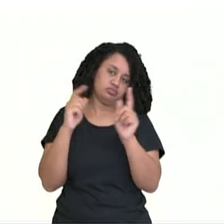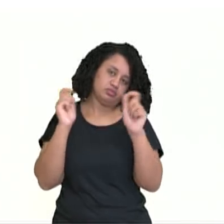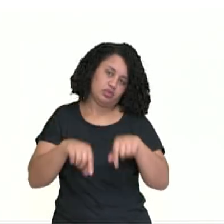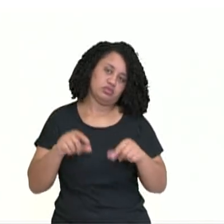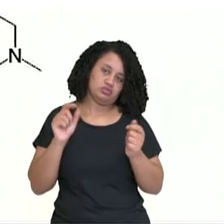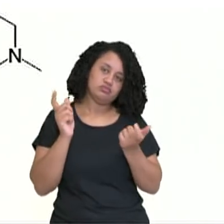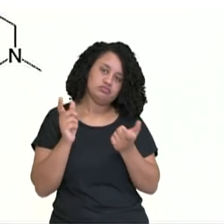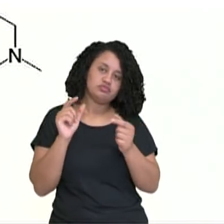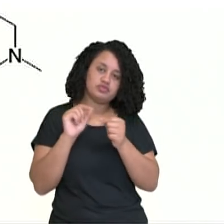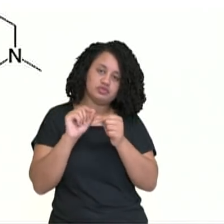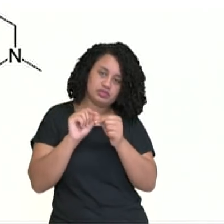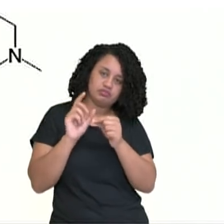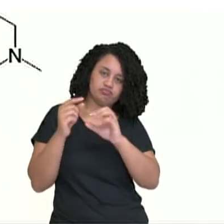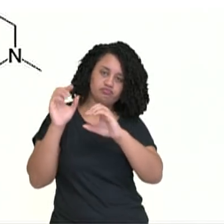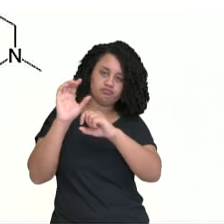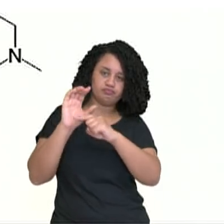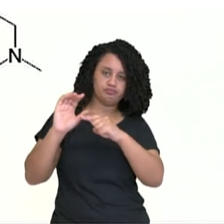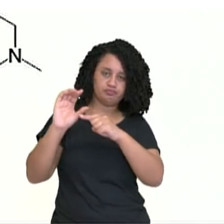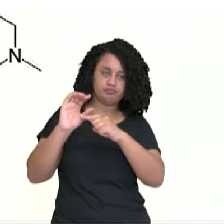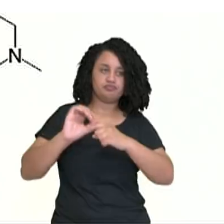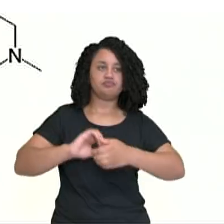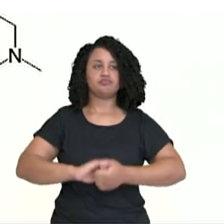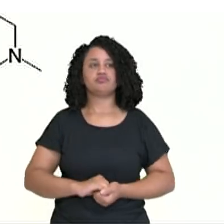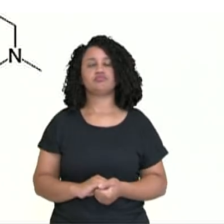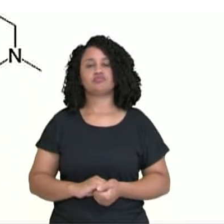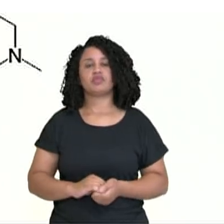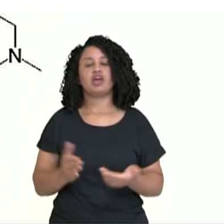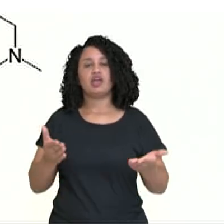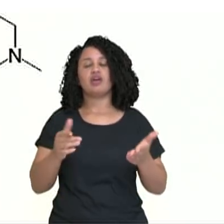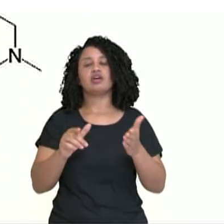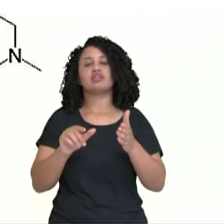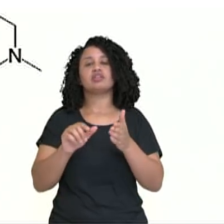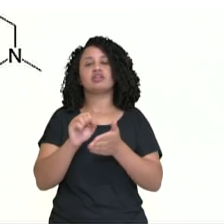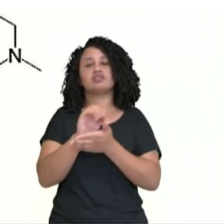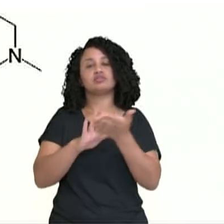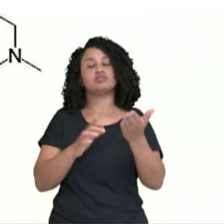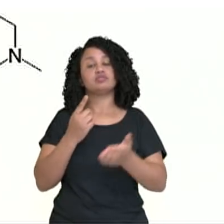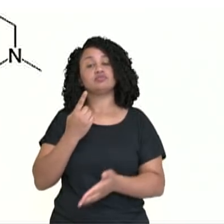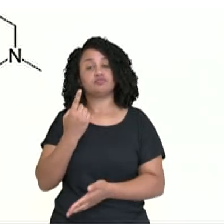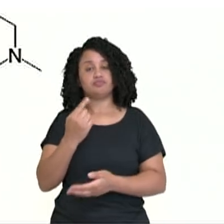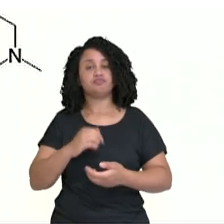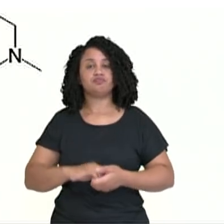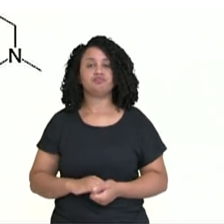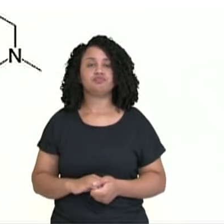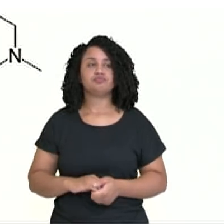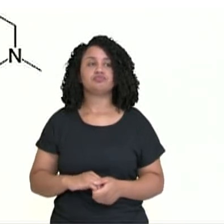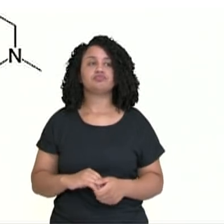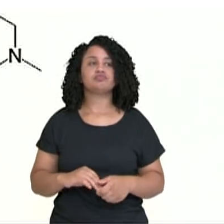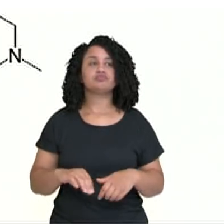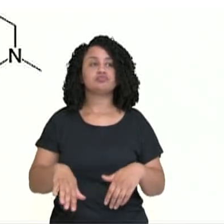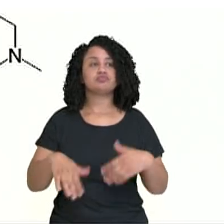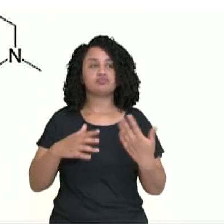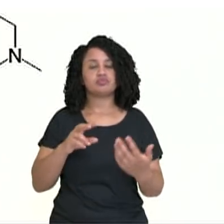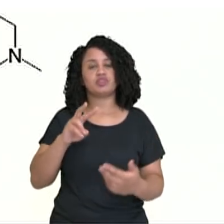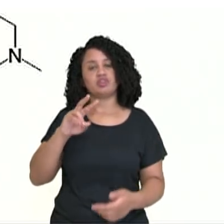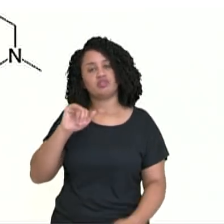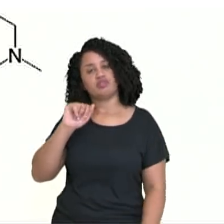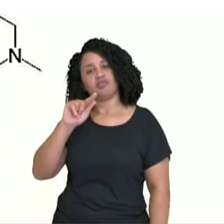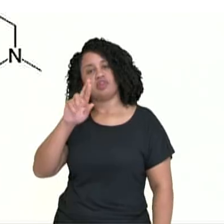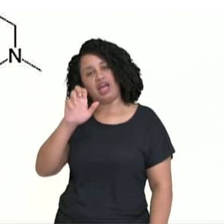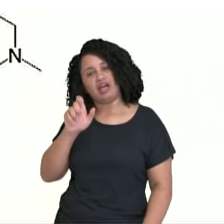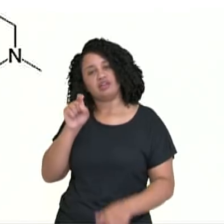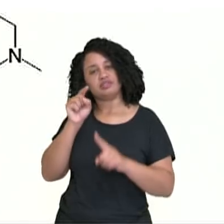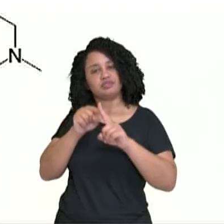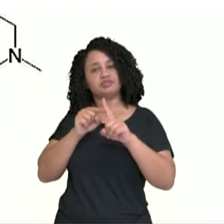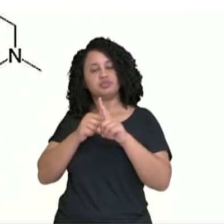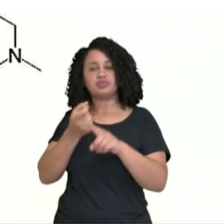carbono pode fazer. E aqui vocês têm a primeira atividade. Então, vejam, Viagra, um dos medicamentos mais